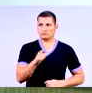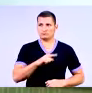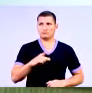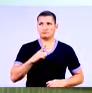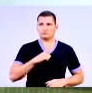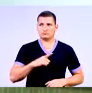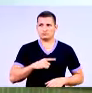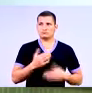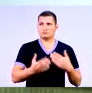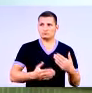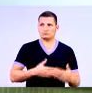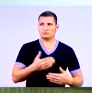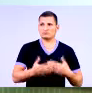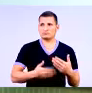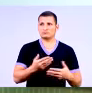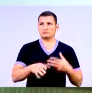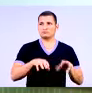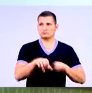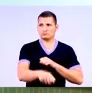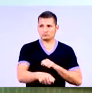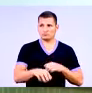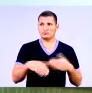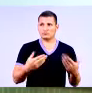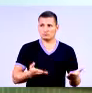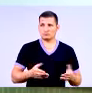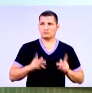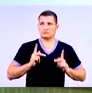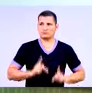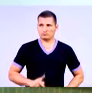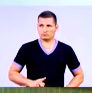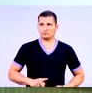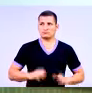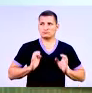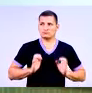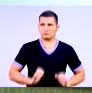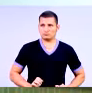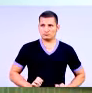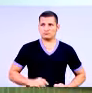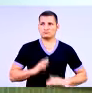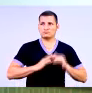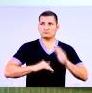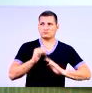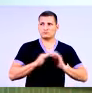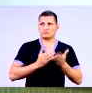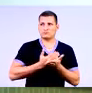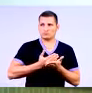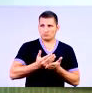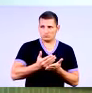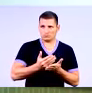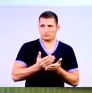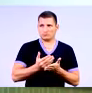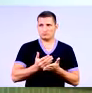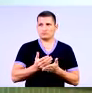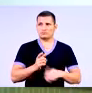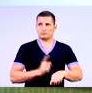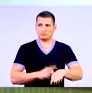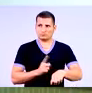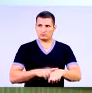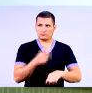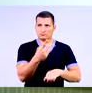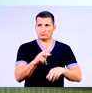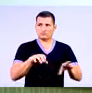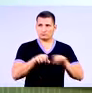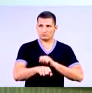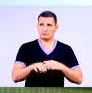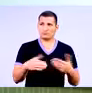formação. Então, a conduta ética do profissional, ela começa no momento da sua formação, né? Então, agora,